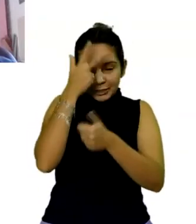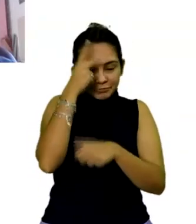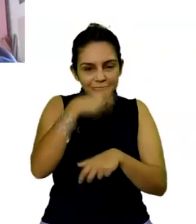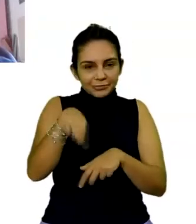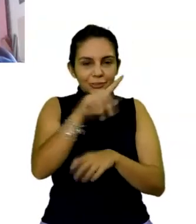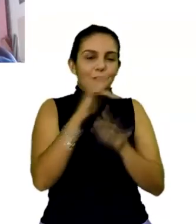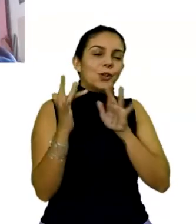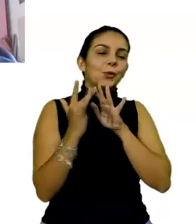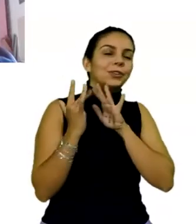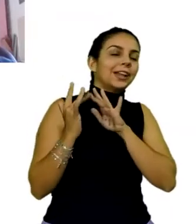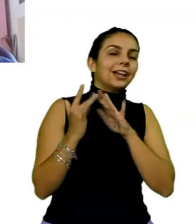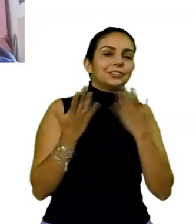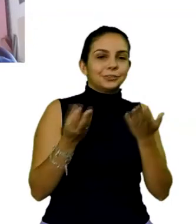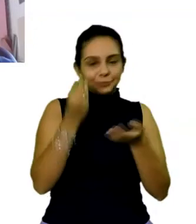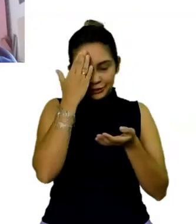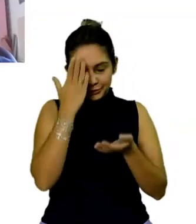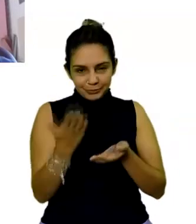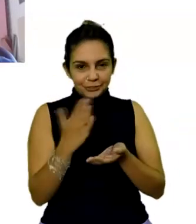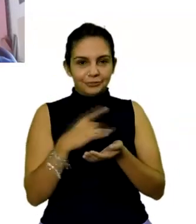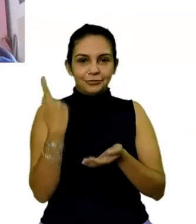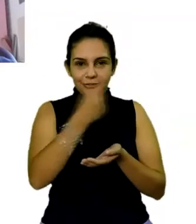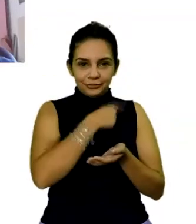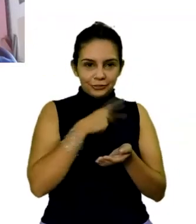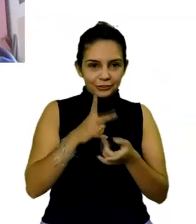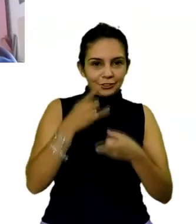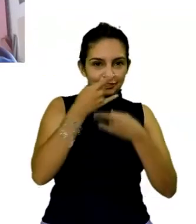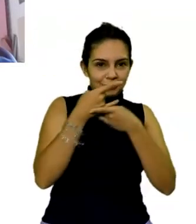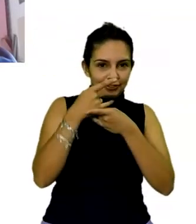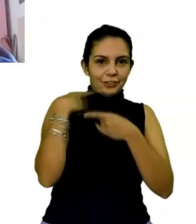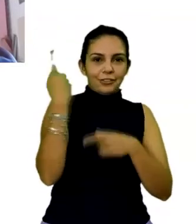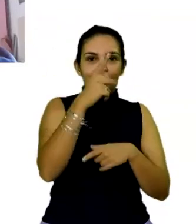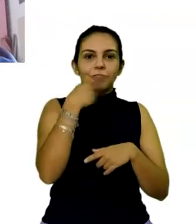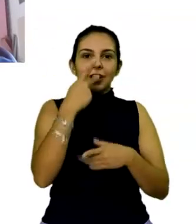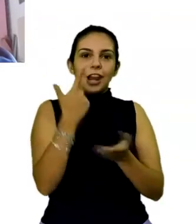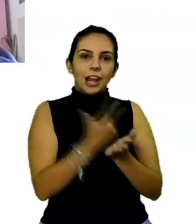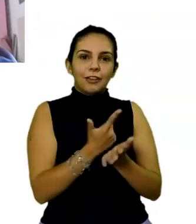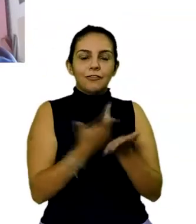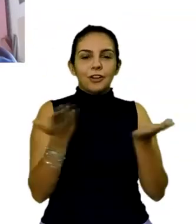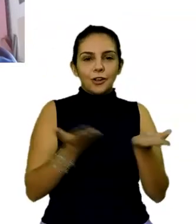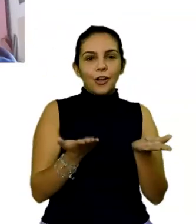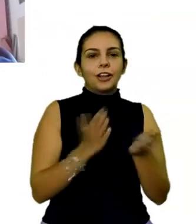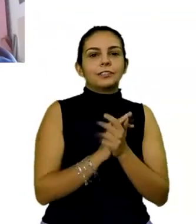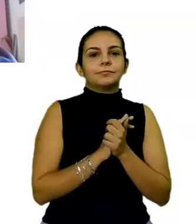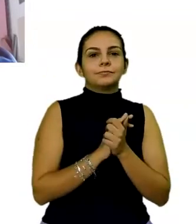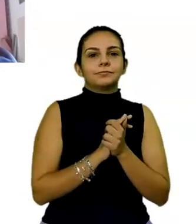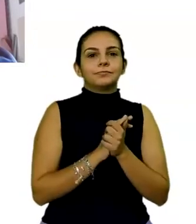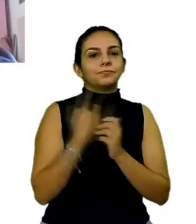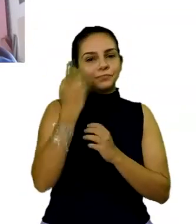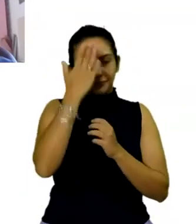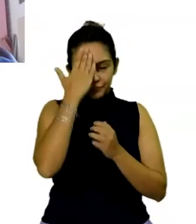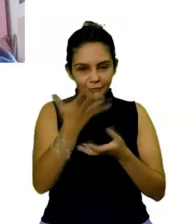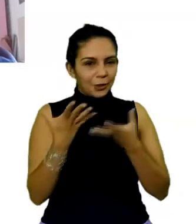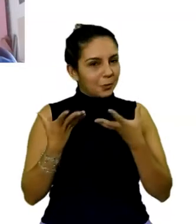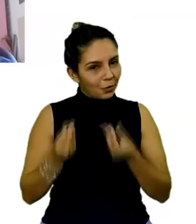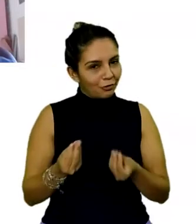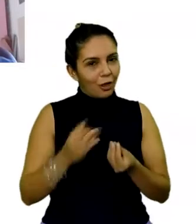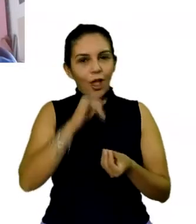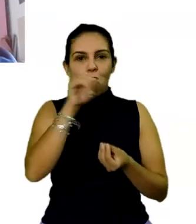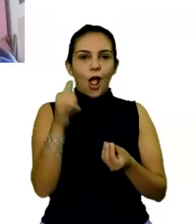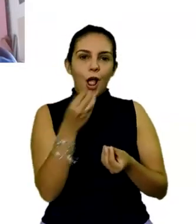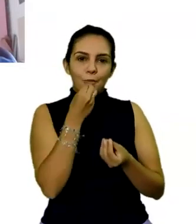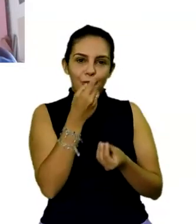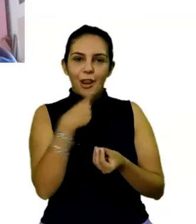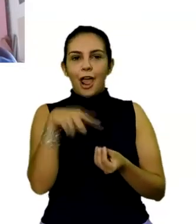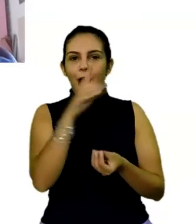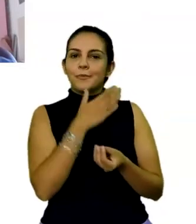ter esse contato. Pois é. A gente agradece. A gente vai continuar com a live, mas a gente vai falar do livro agora. Então, a gente agradece muito essa oportunidade